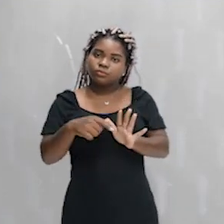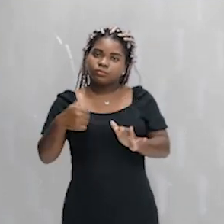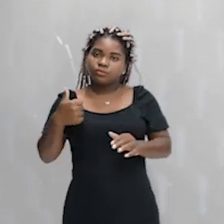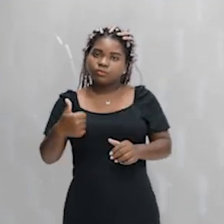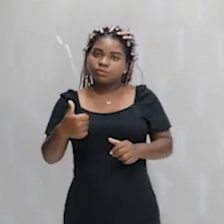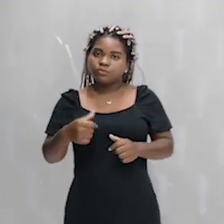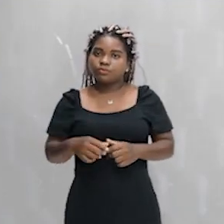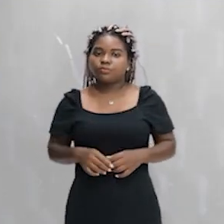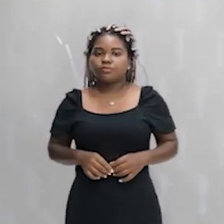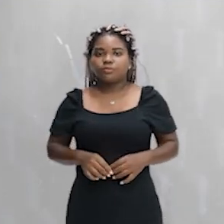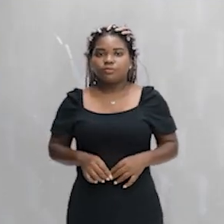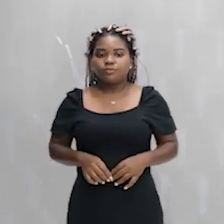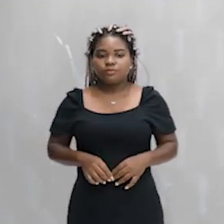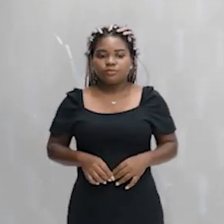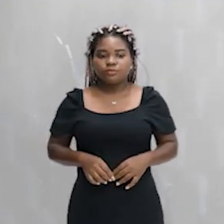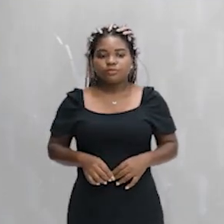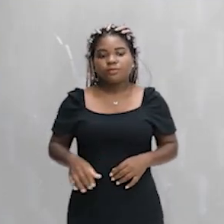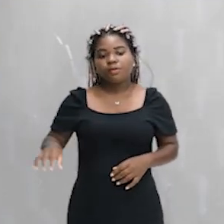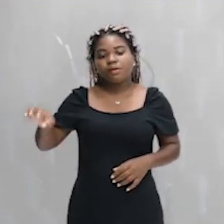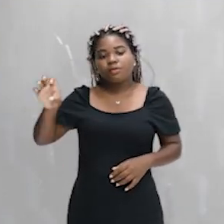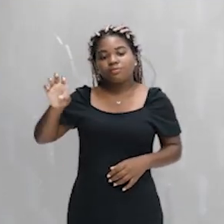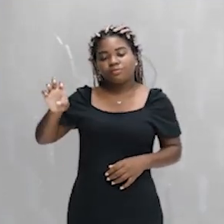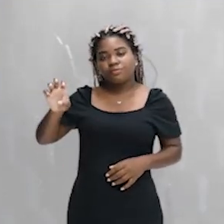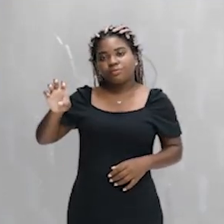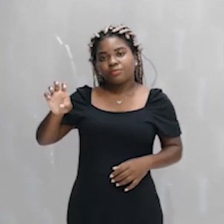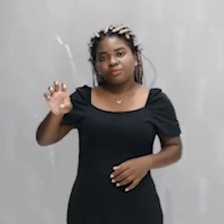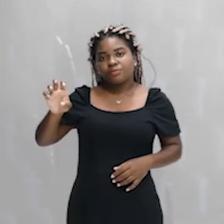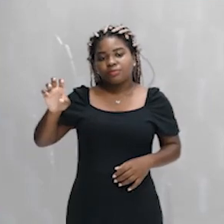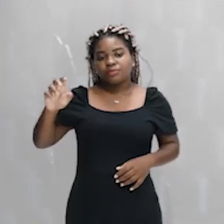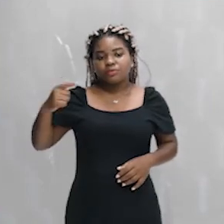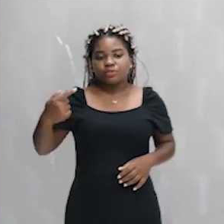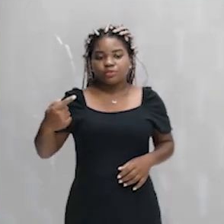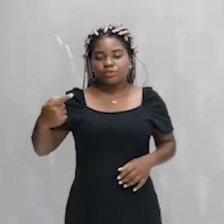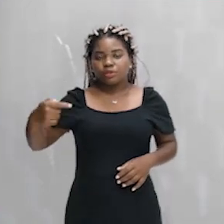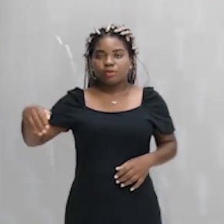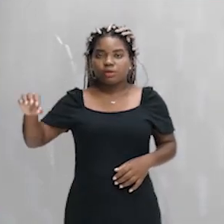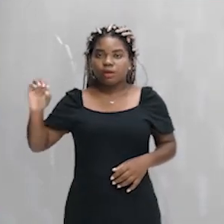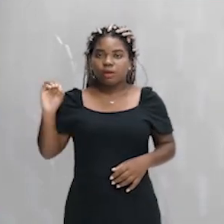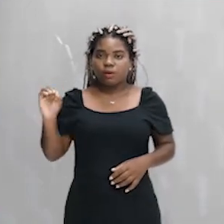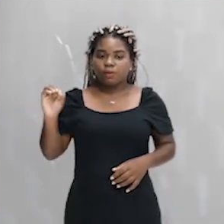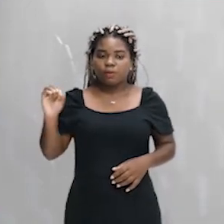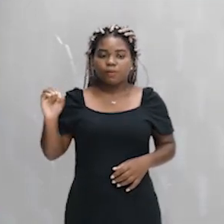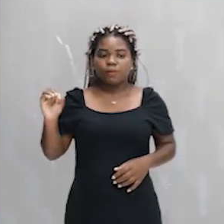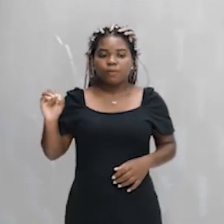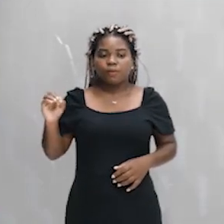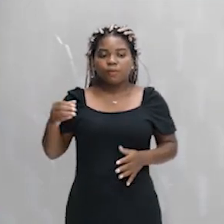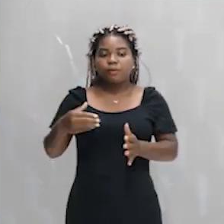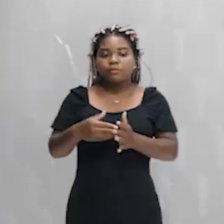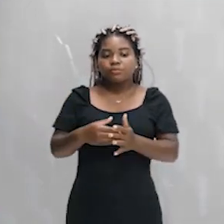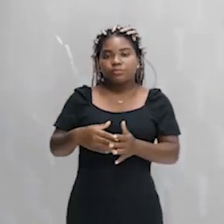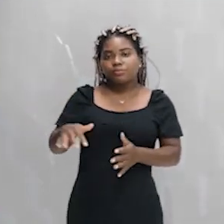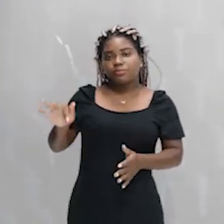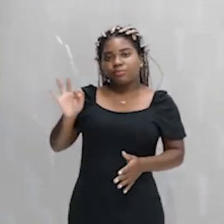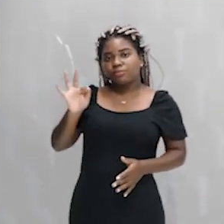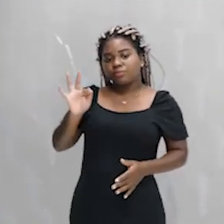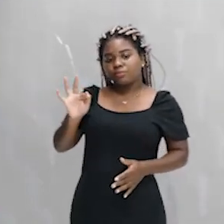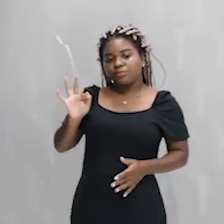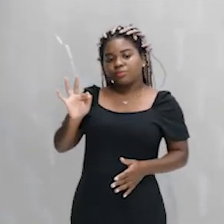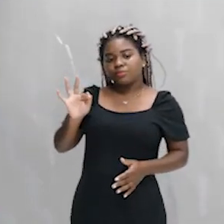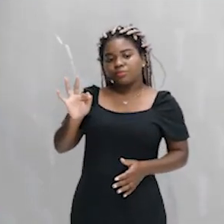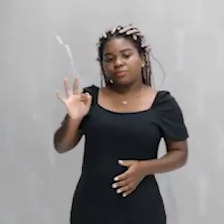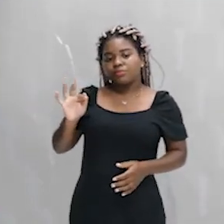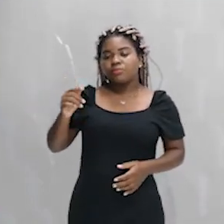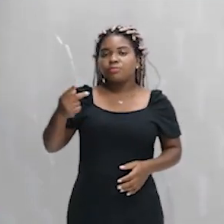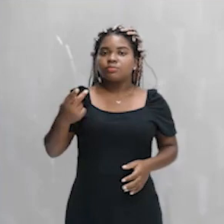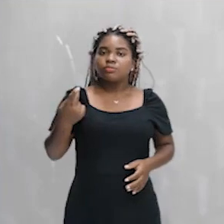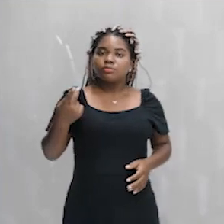1 para a função f. Na letra E, a imagem do zero usando a função g e, por fim, na letra E, no caso, e na letra F,